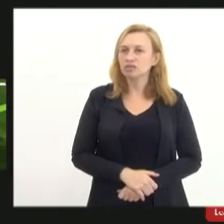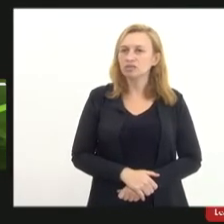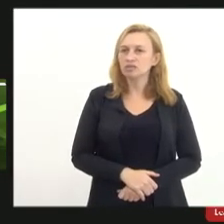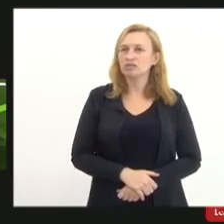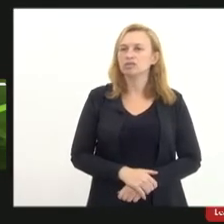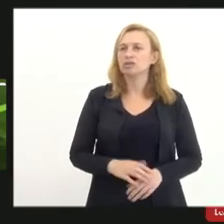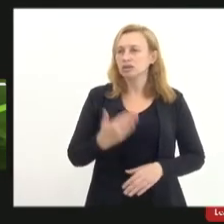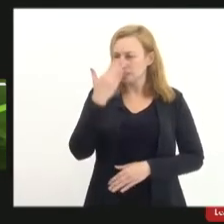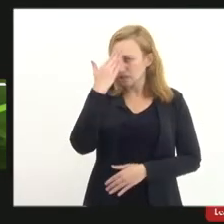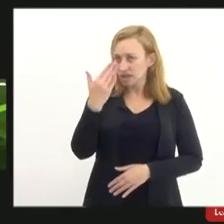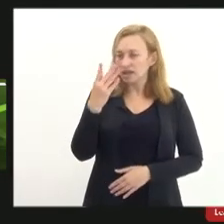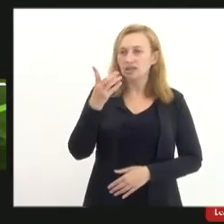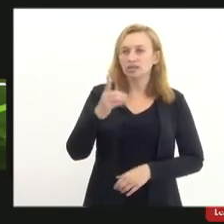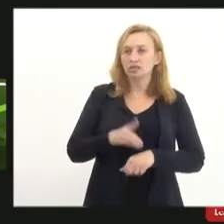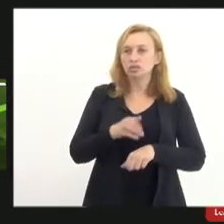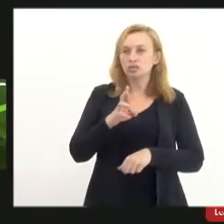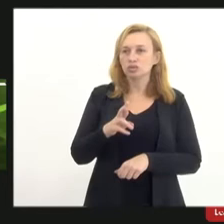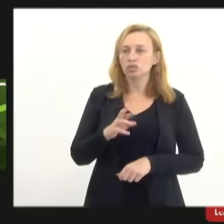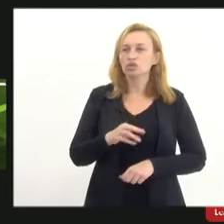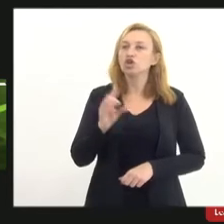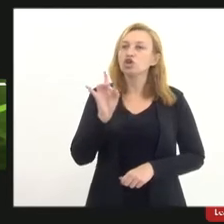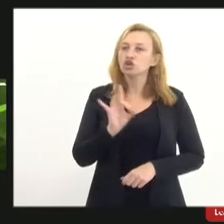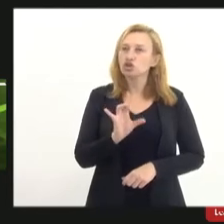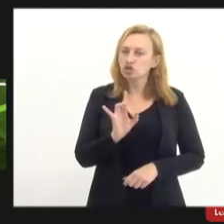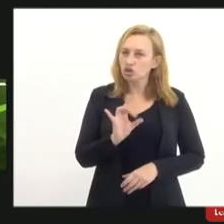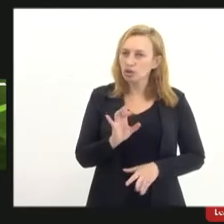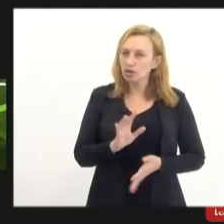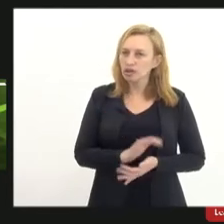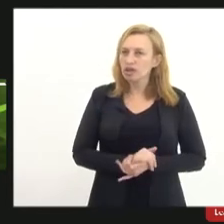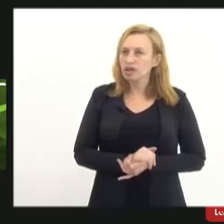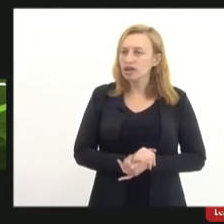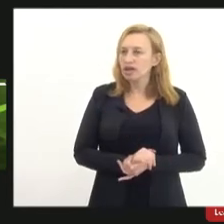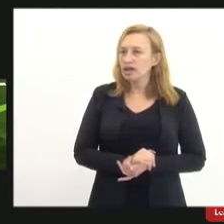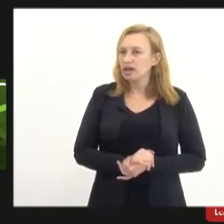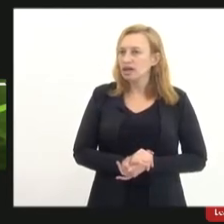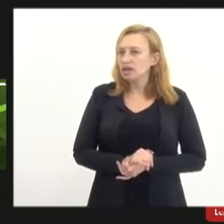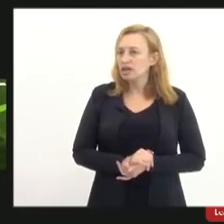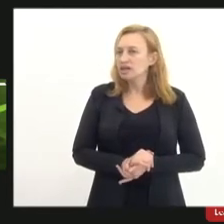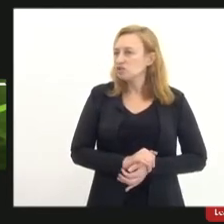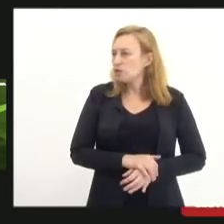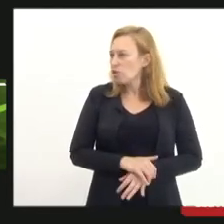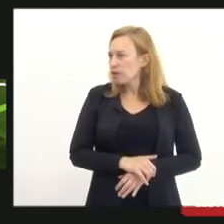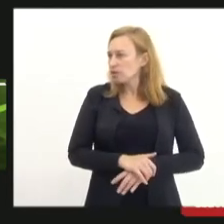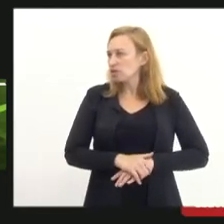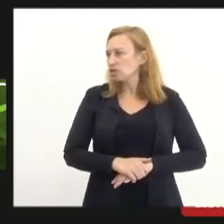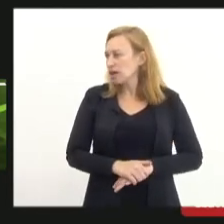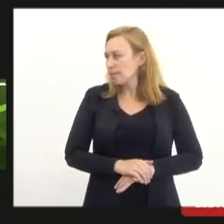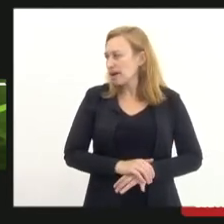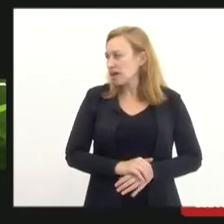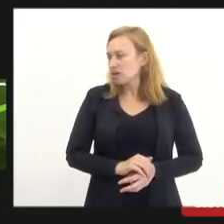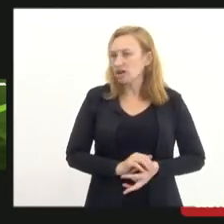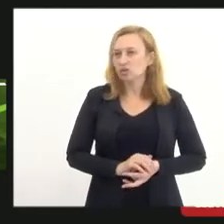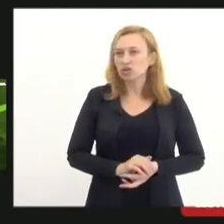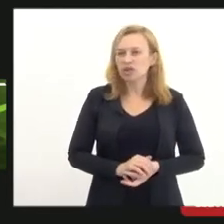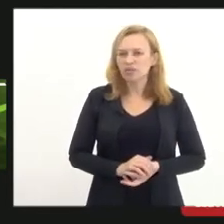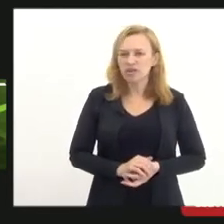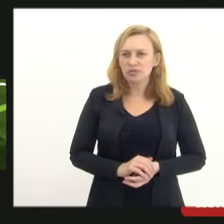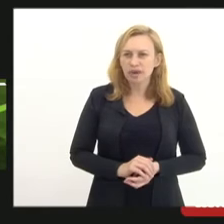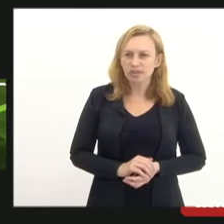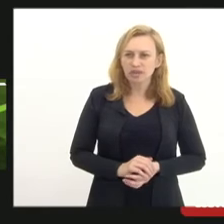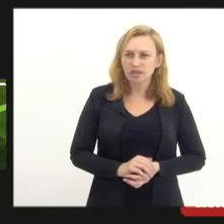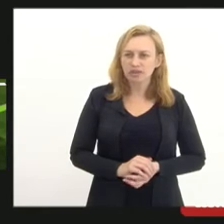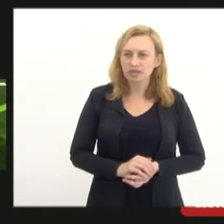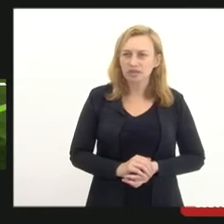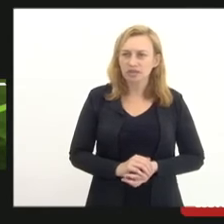Obrigada, doutor Mauro. Só para entender aqui um pouquinho e passar também para a Equinor, né, e não